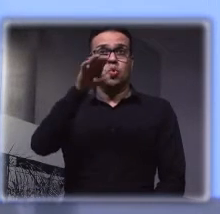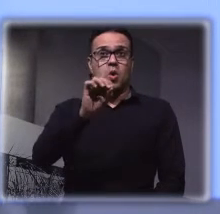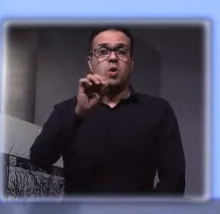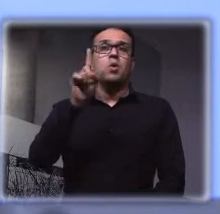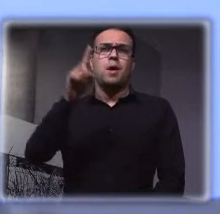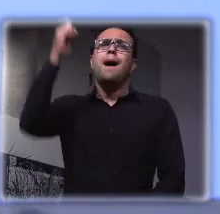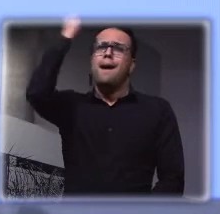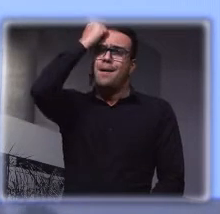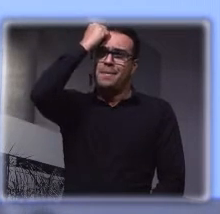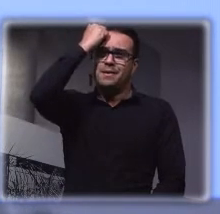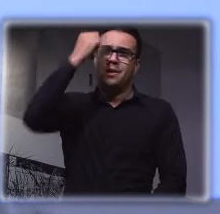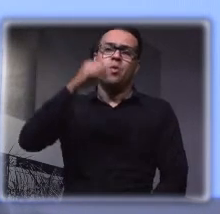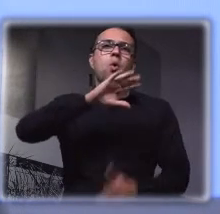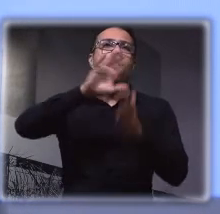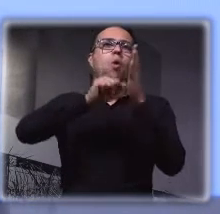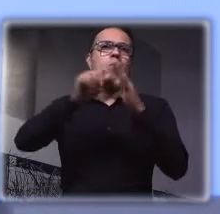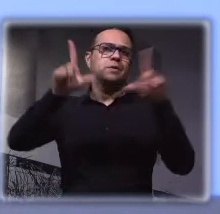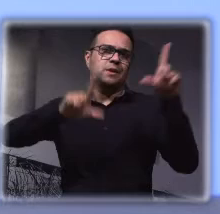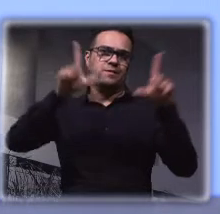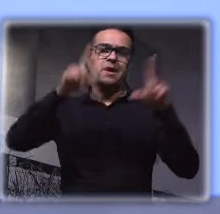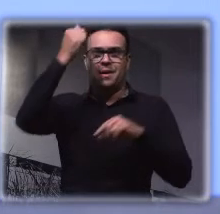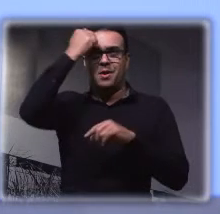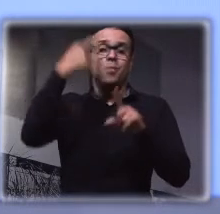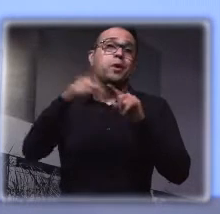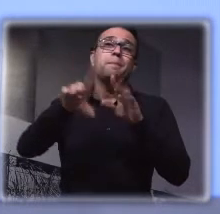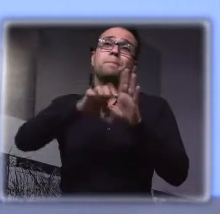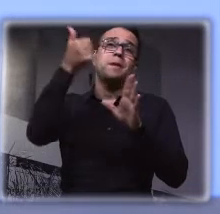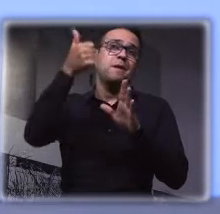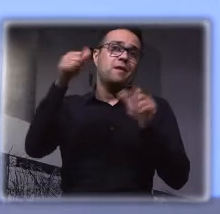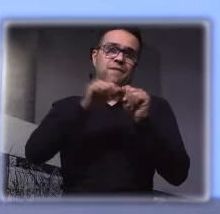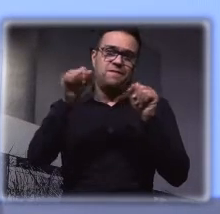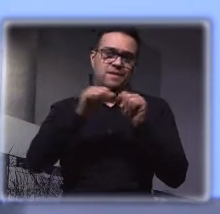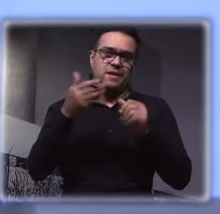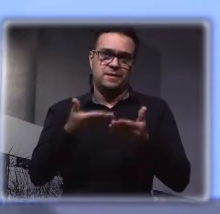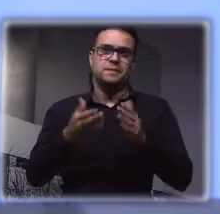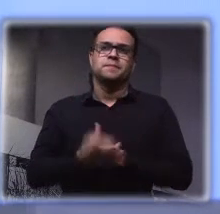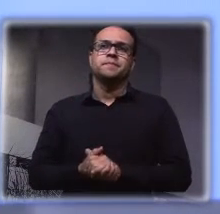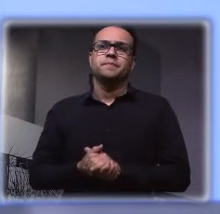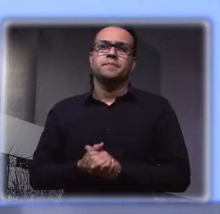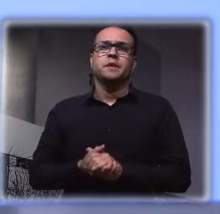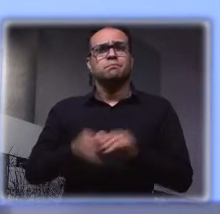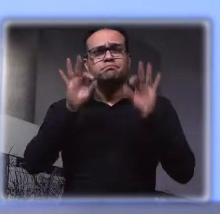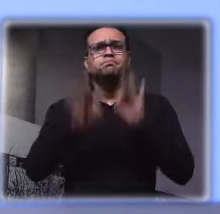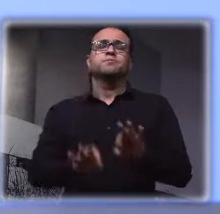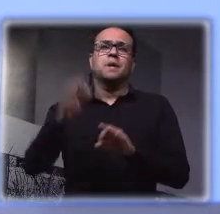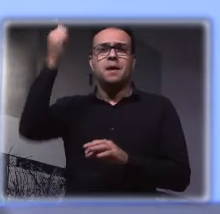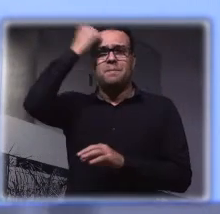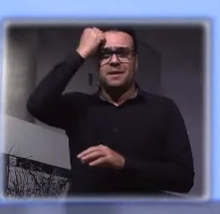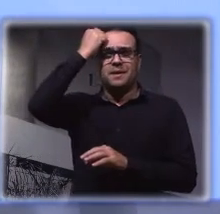o João se arrependeu do que fez, porque foi a primeira vez que ele fez aquilo. E ele realmente se